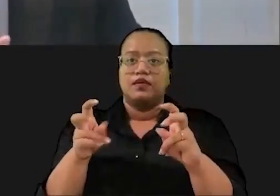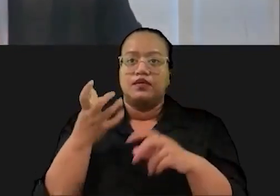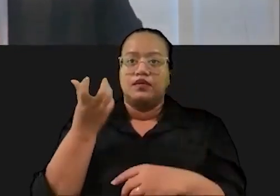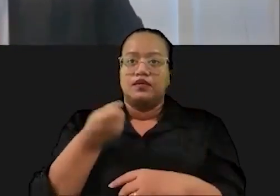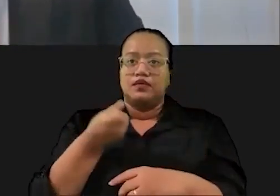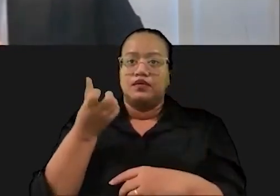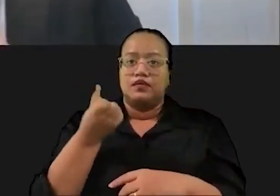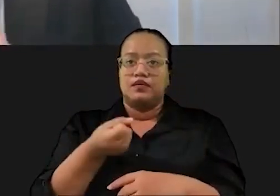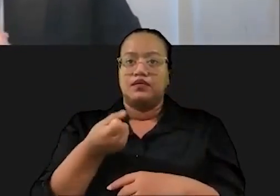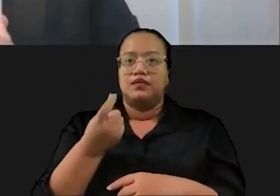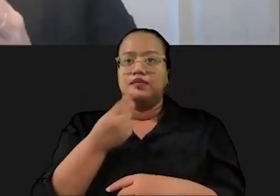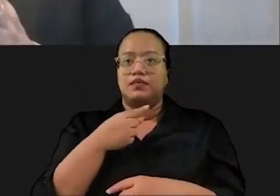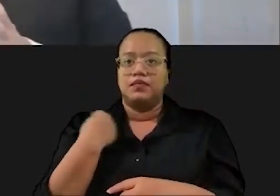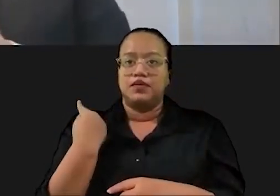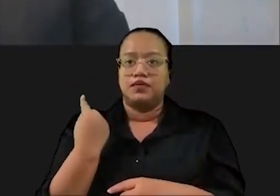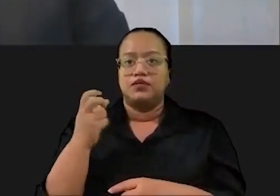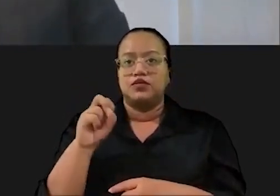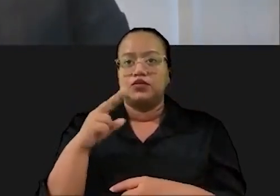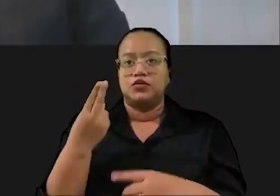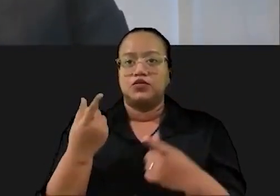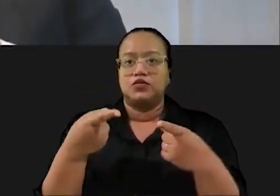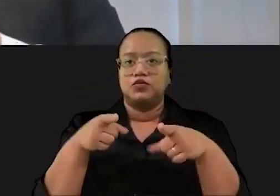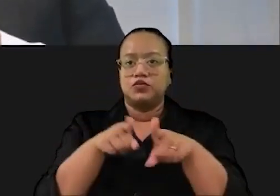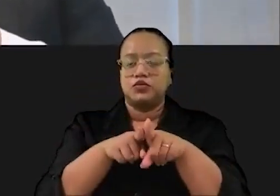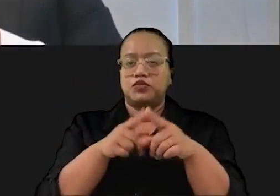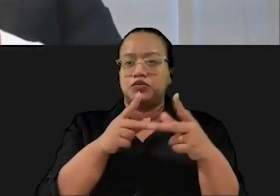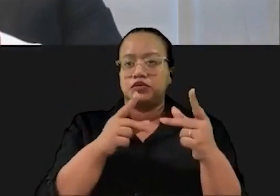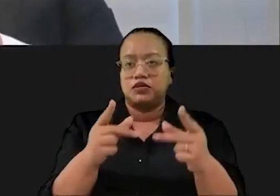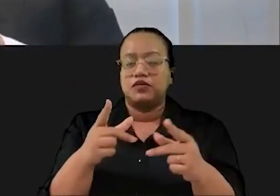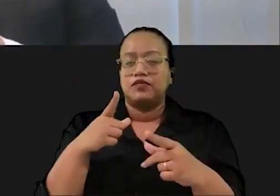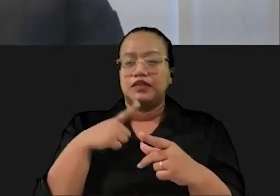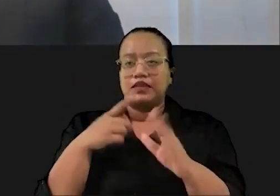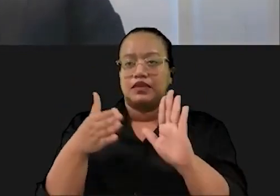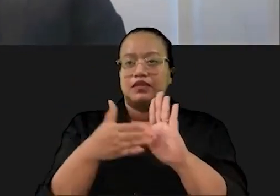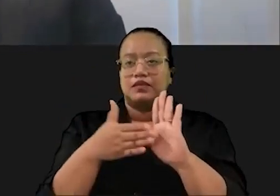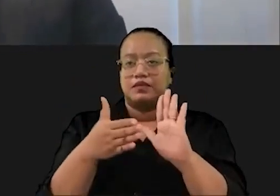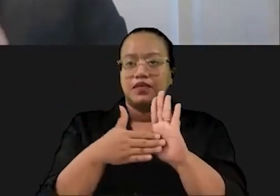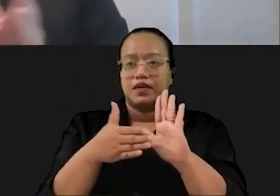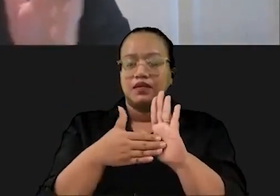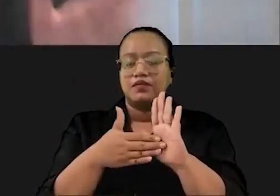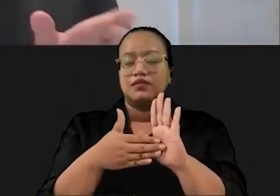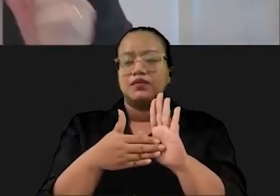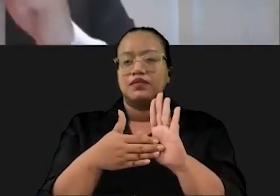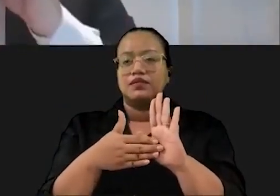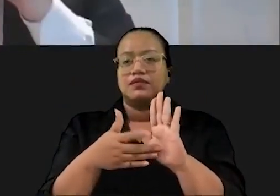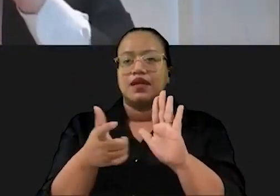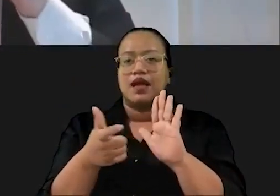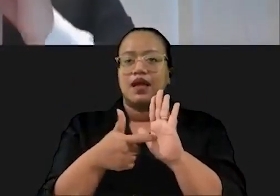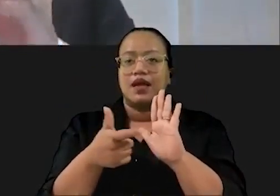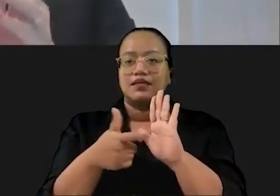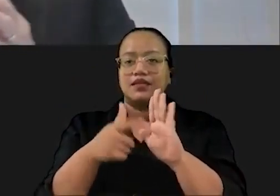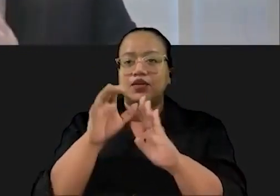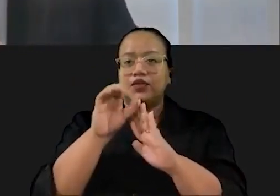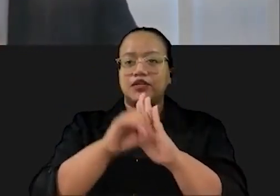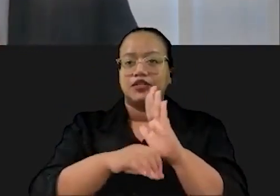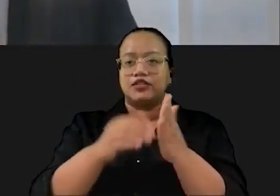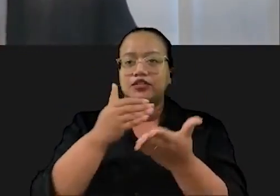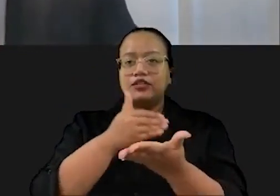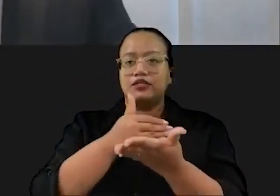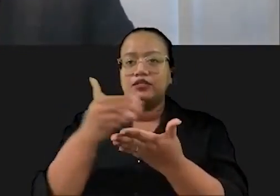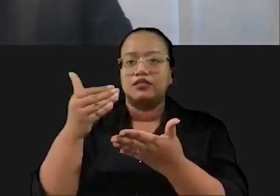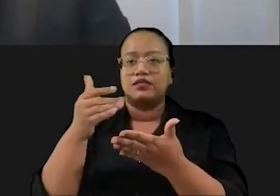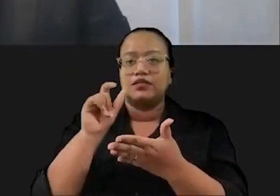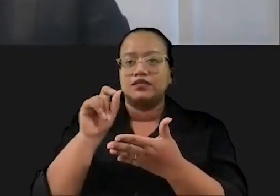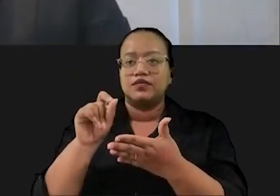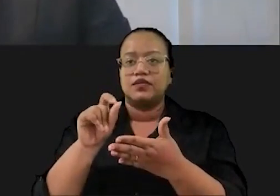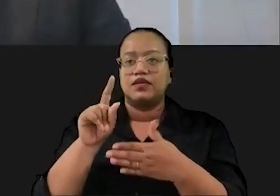2018. E ela, na sua origem, era calcada basicamente na produção da prova em audiência. A gente selecionava